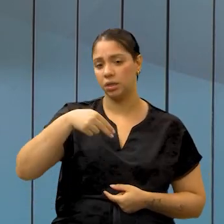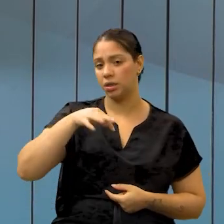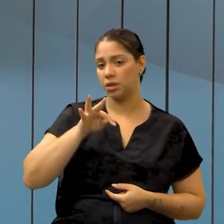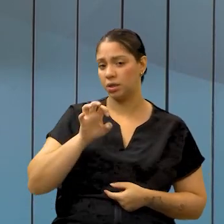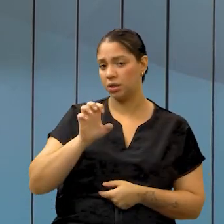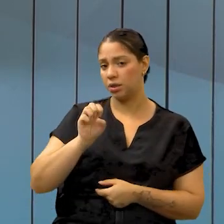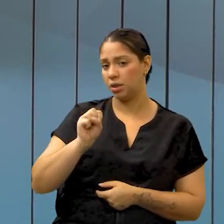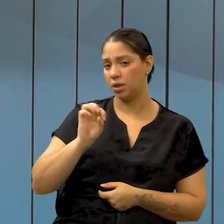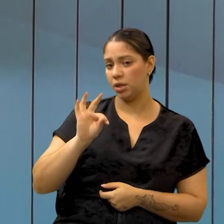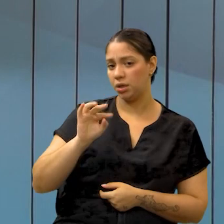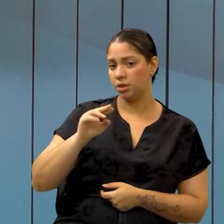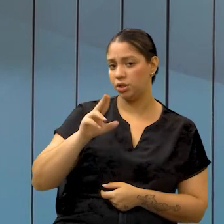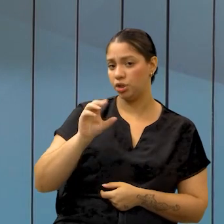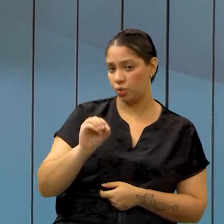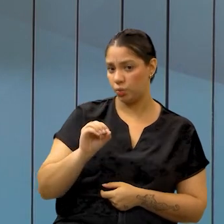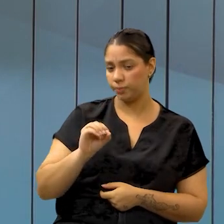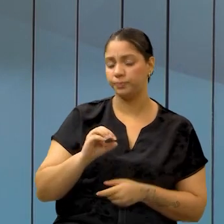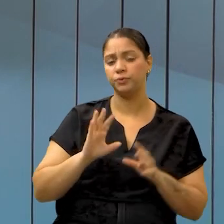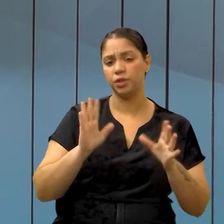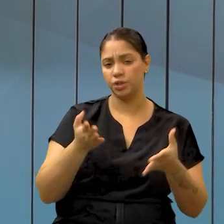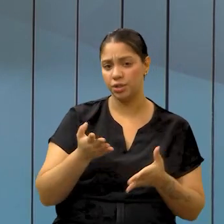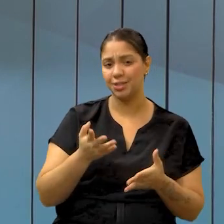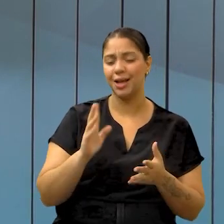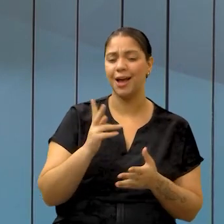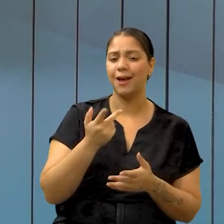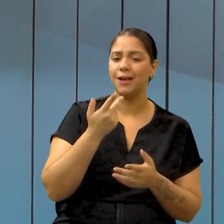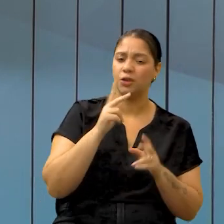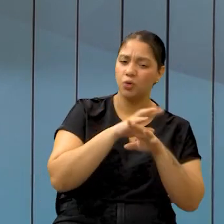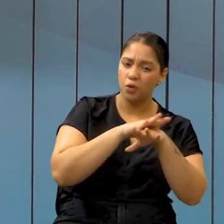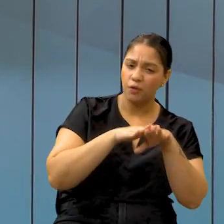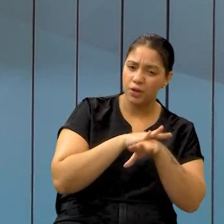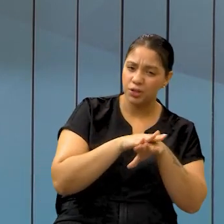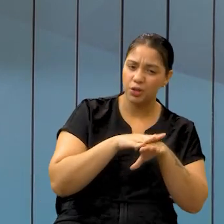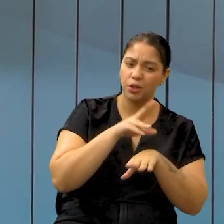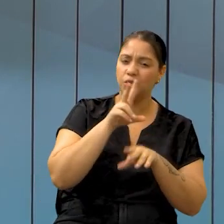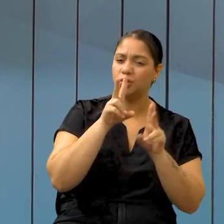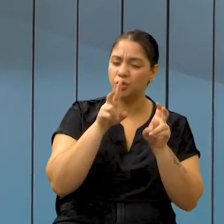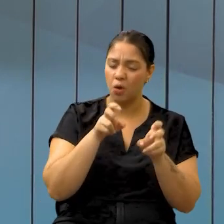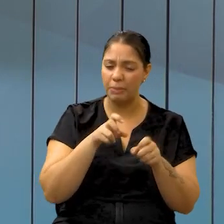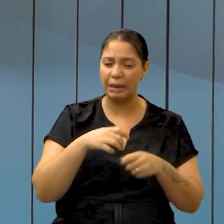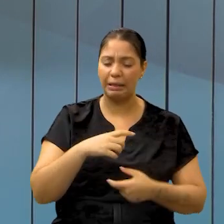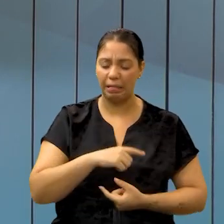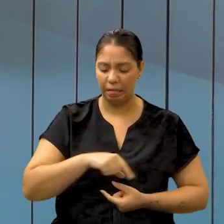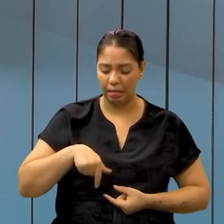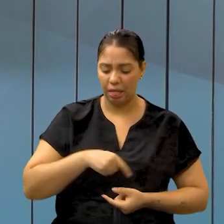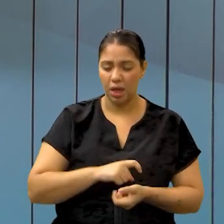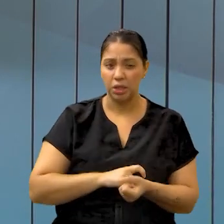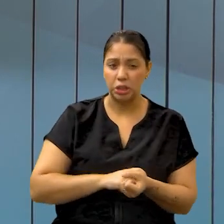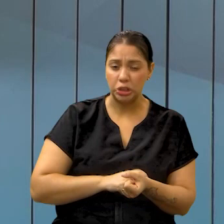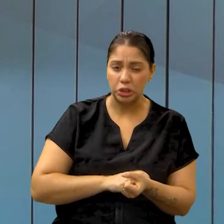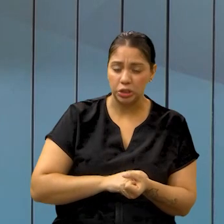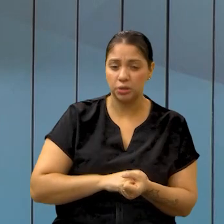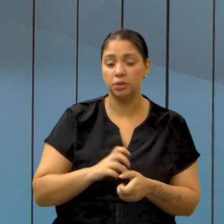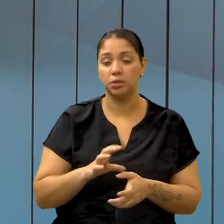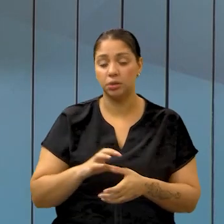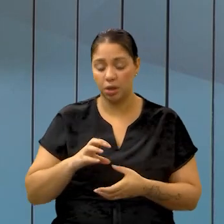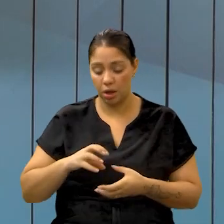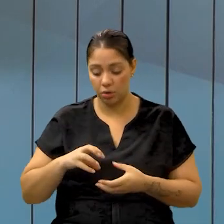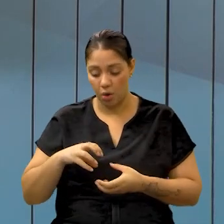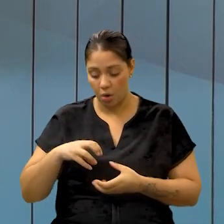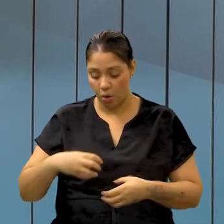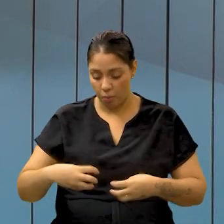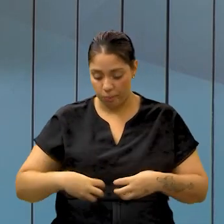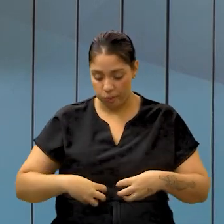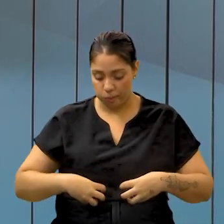aqui inclusive, sobre síndrome do intestino irritável, retocolite, úlcera